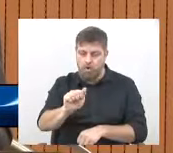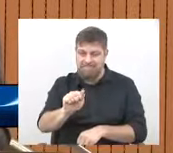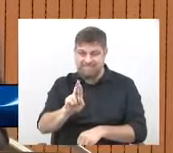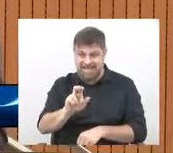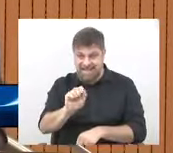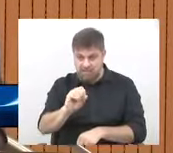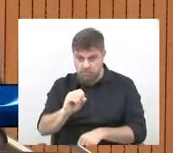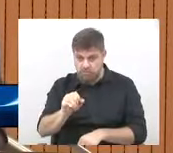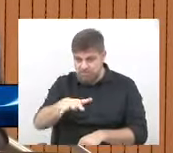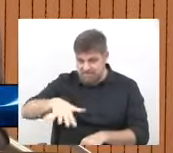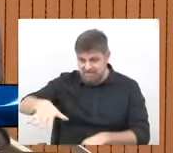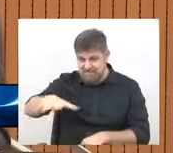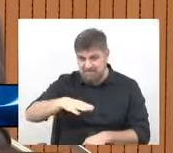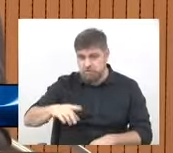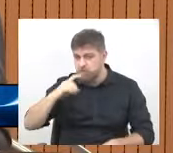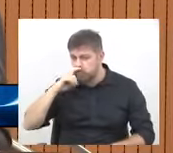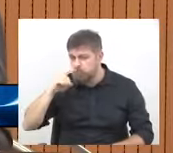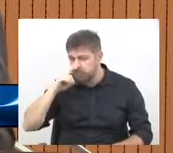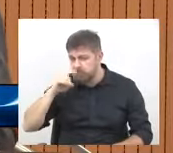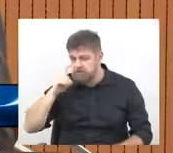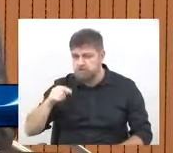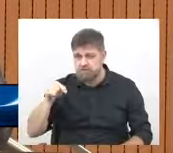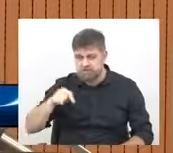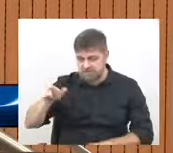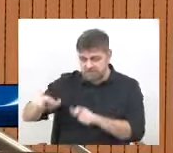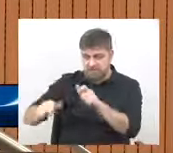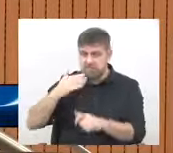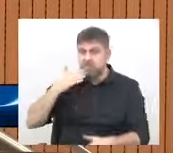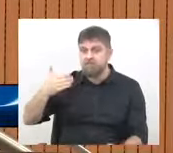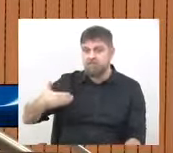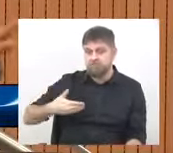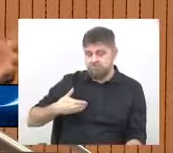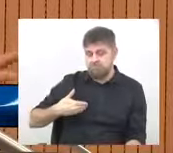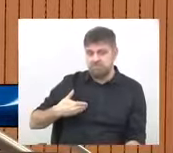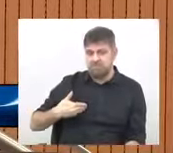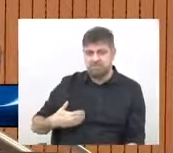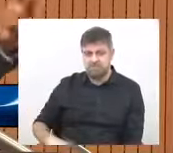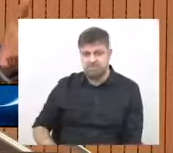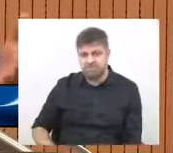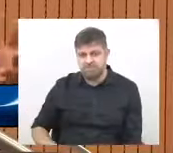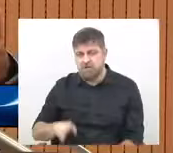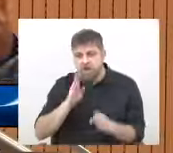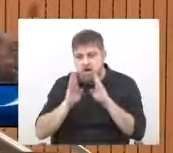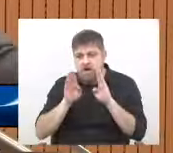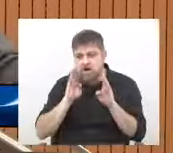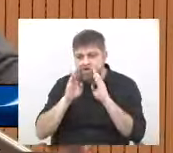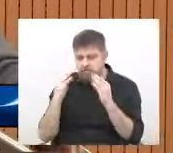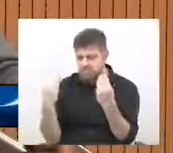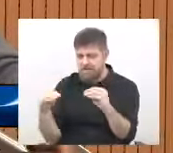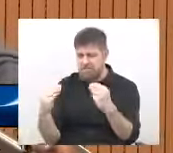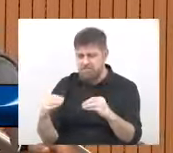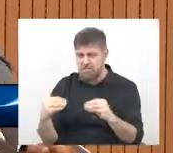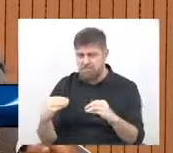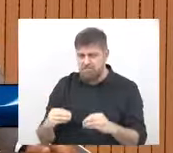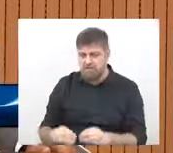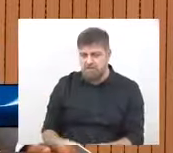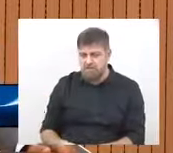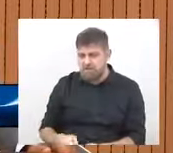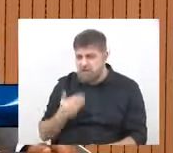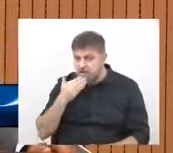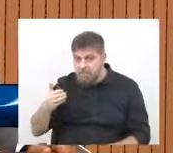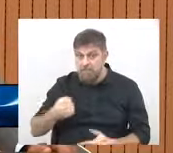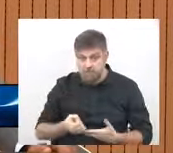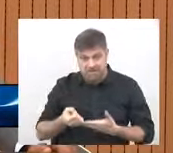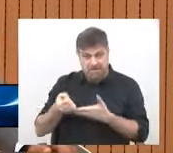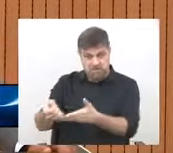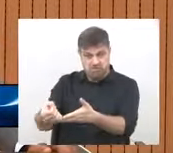Ouro Verde, as pessoas me chamaram lá, me viram pelo Facebook, Carlinhos, precisamos de você aqui, ajuda a gente.